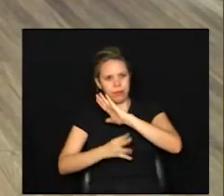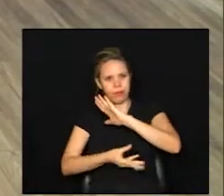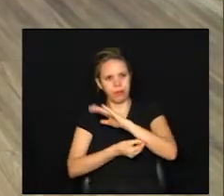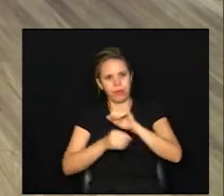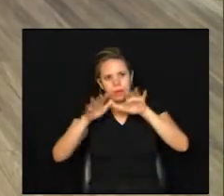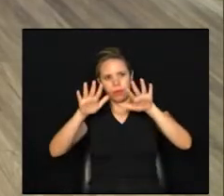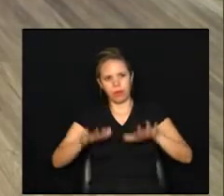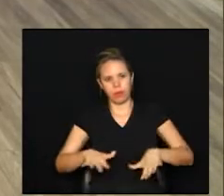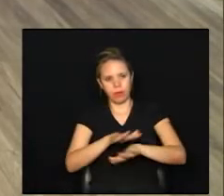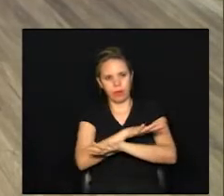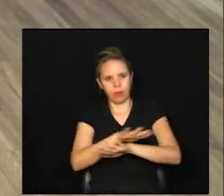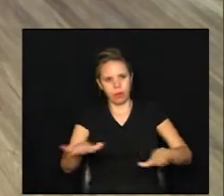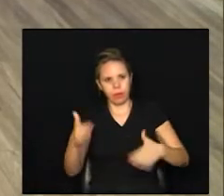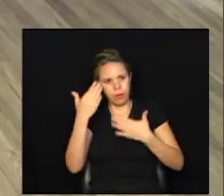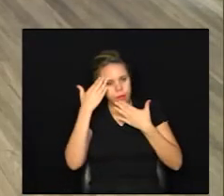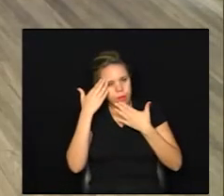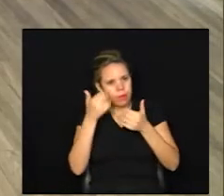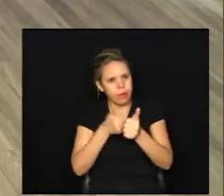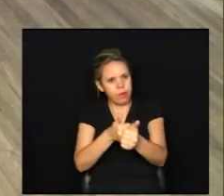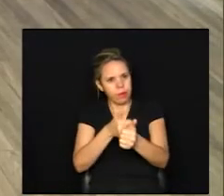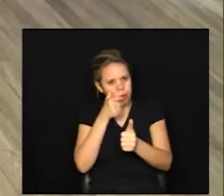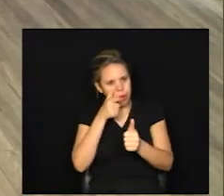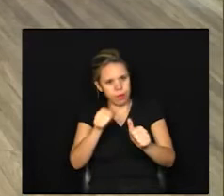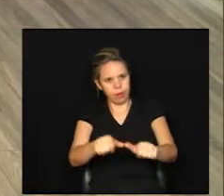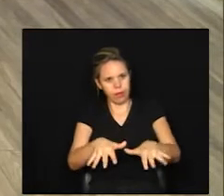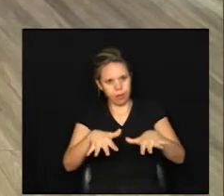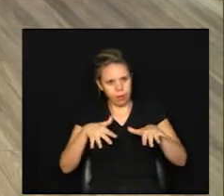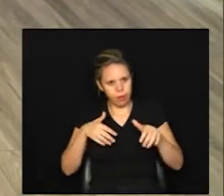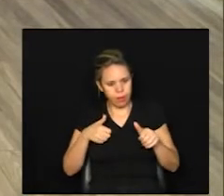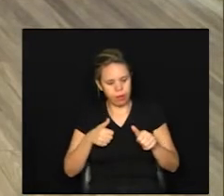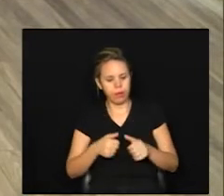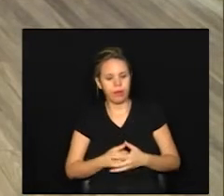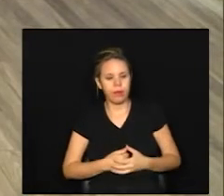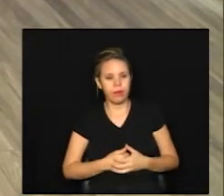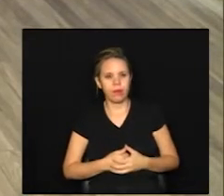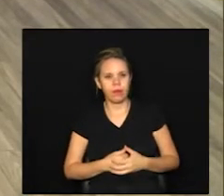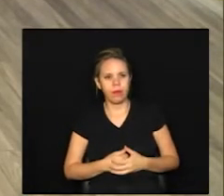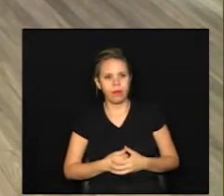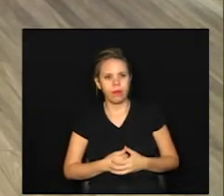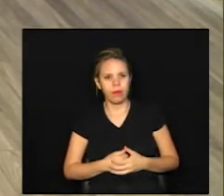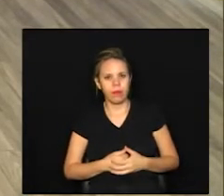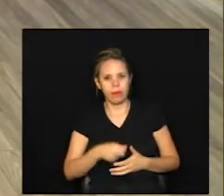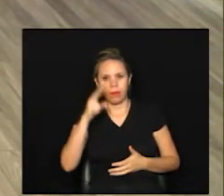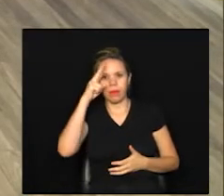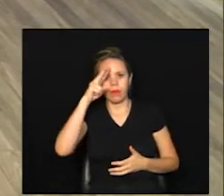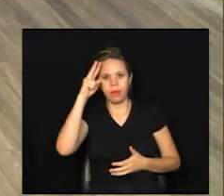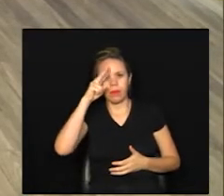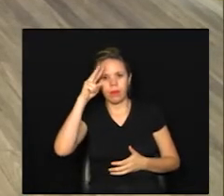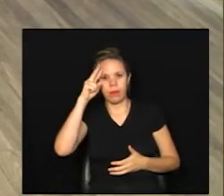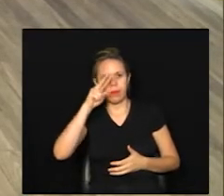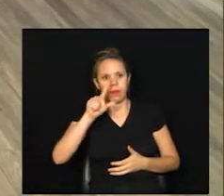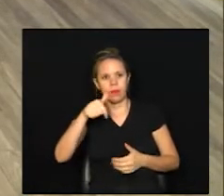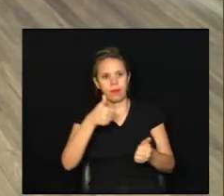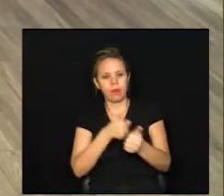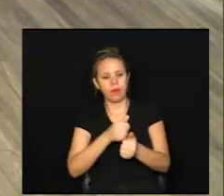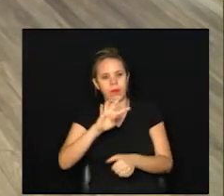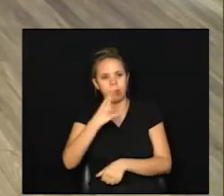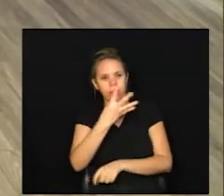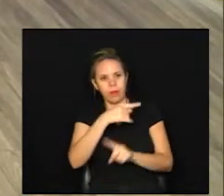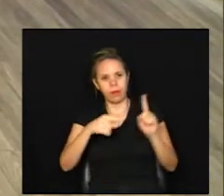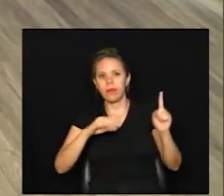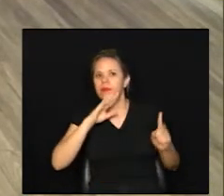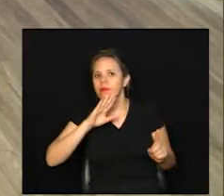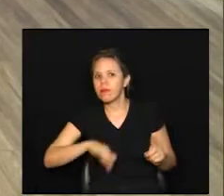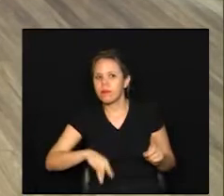fica por aqui. Muito obrigado pela sua companhia, pela sua audiência. Lembrando que daqui a pouco, às 4h30